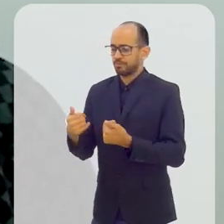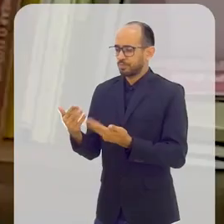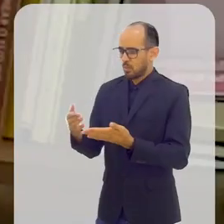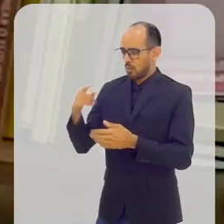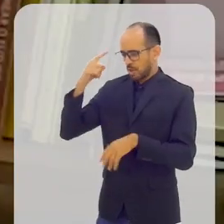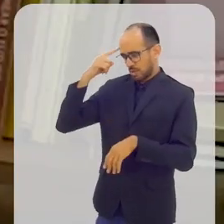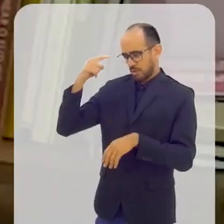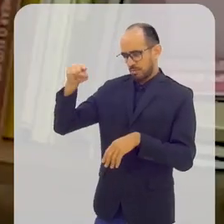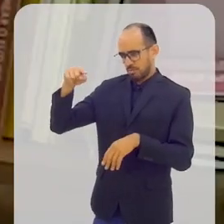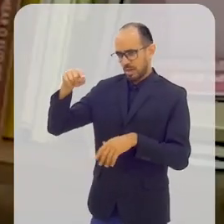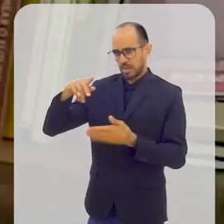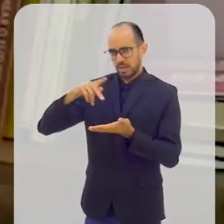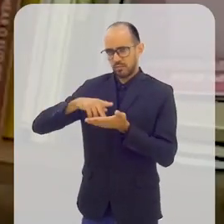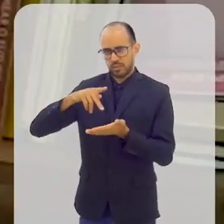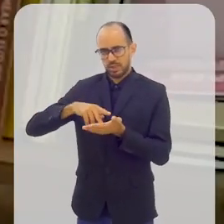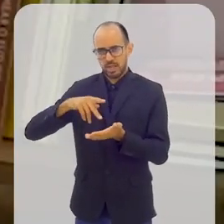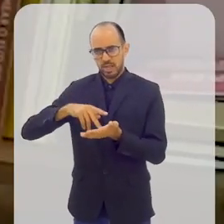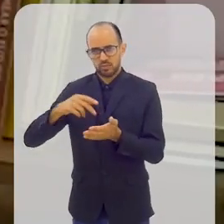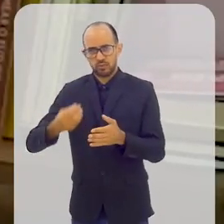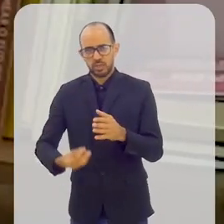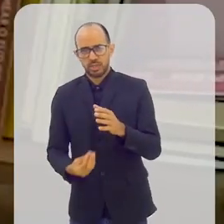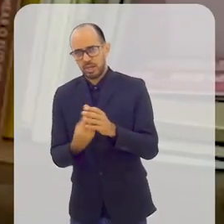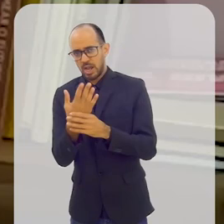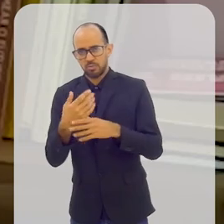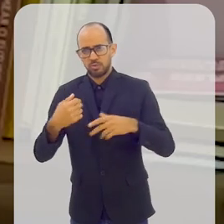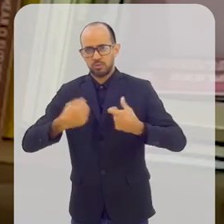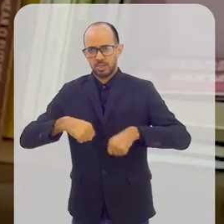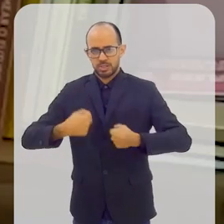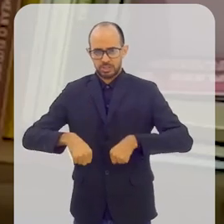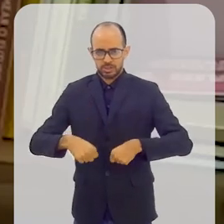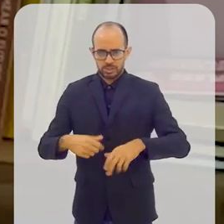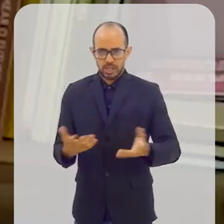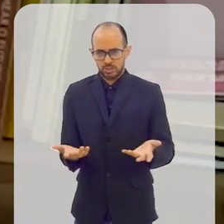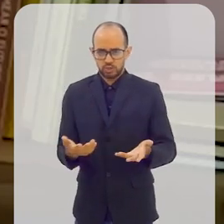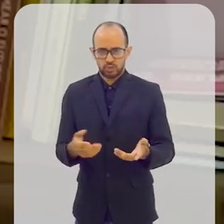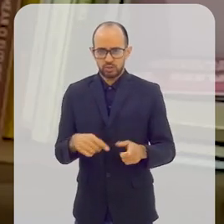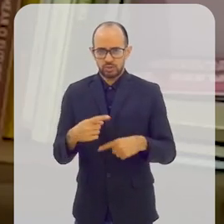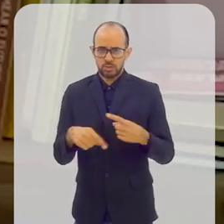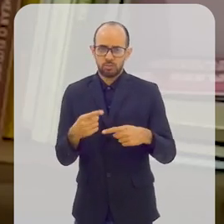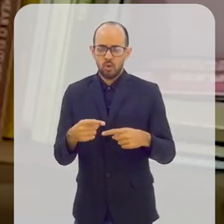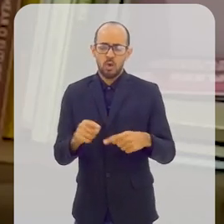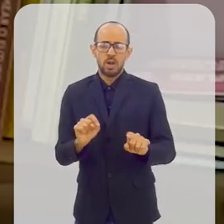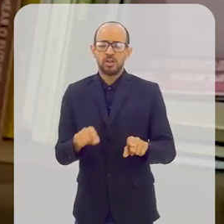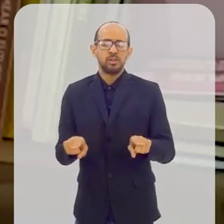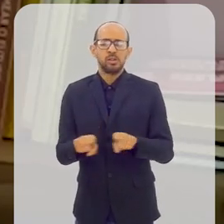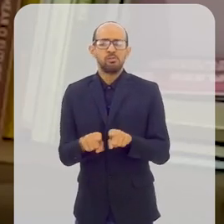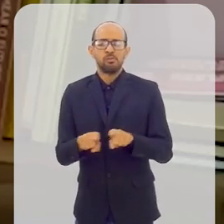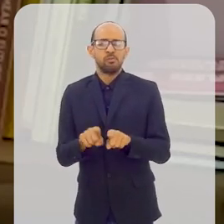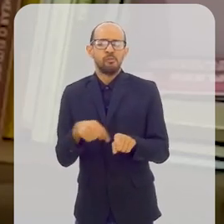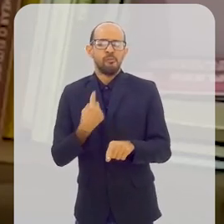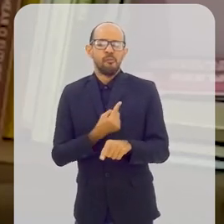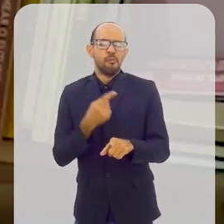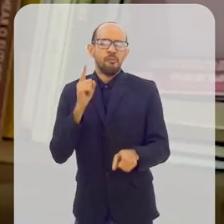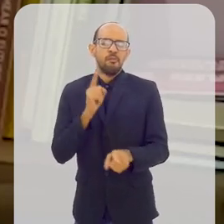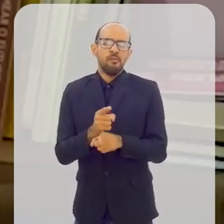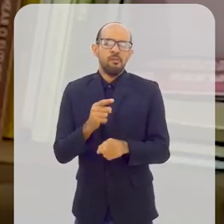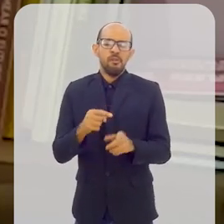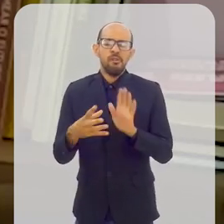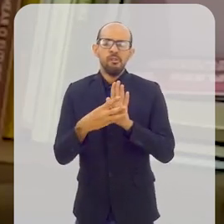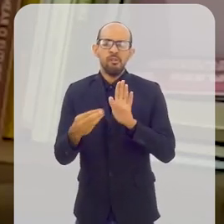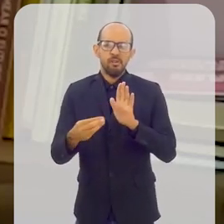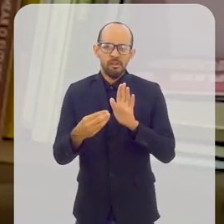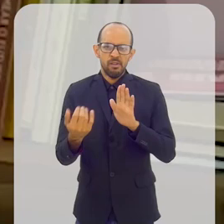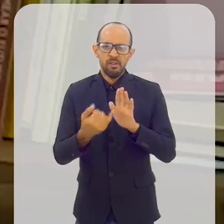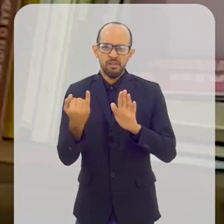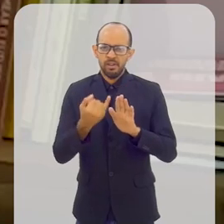Bom, a semana, na verdade, ela surgiu de uma necessidade. E, a partir dali, a gente descobriu um modelo que